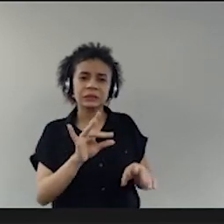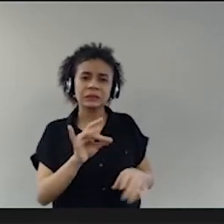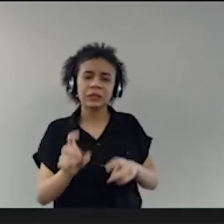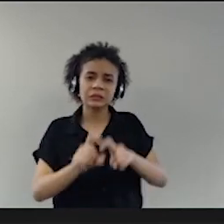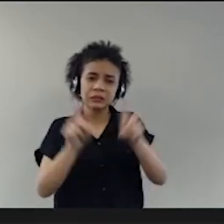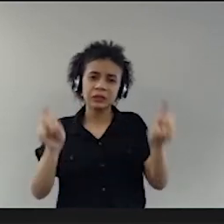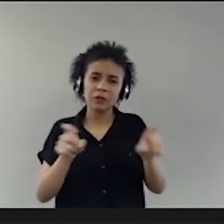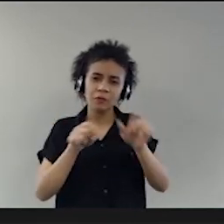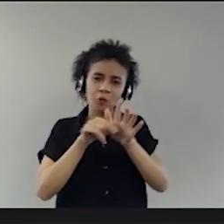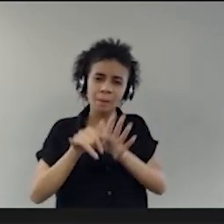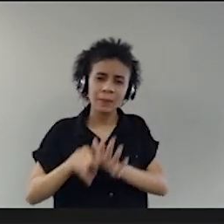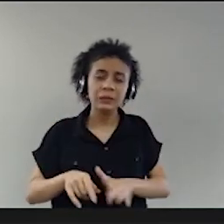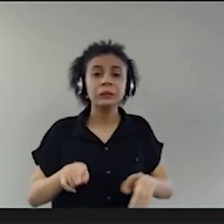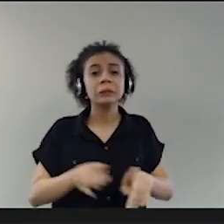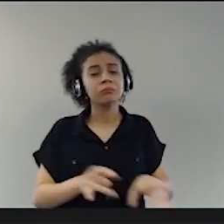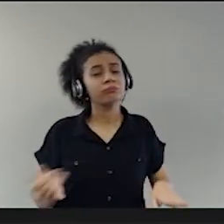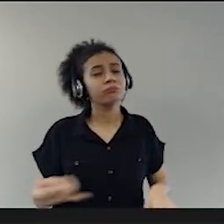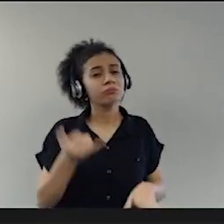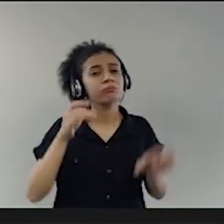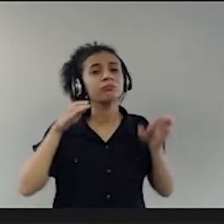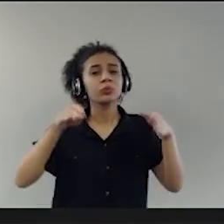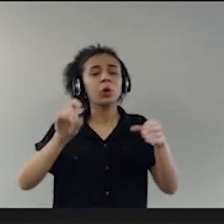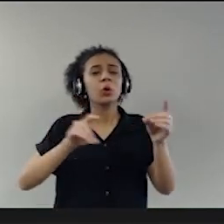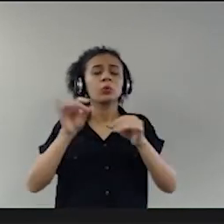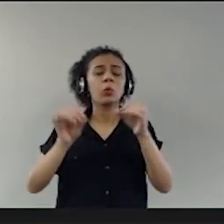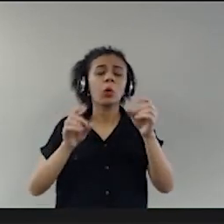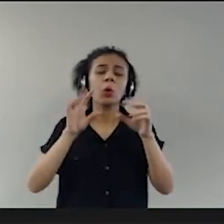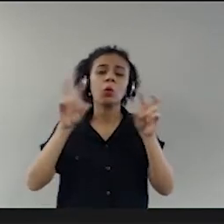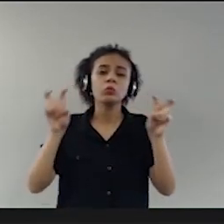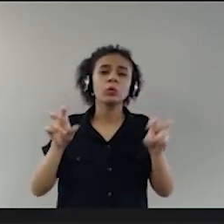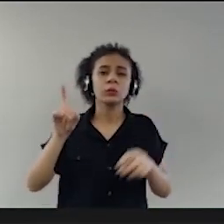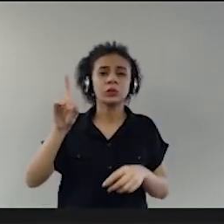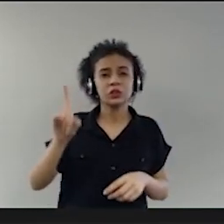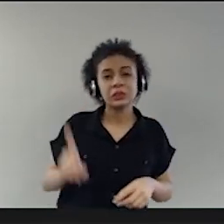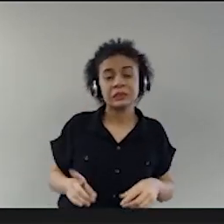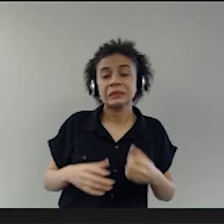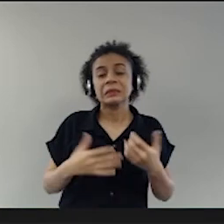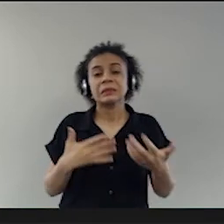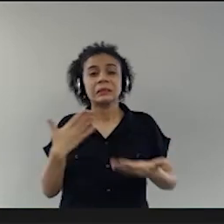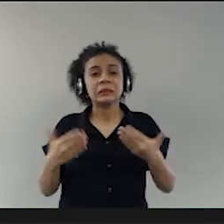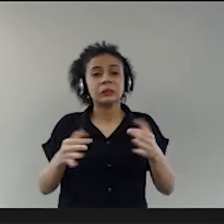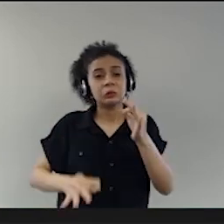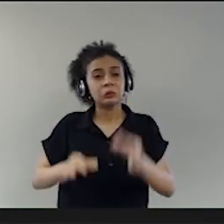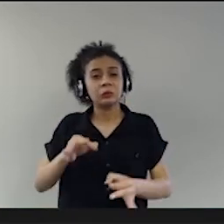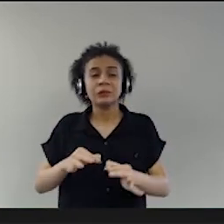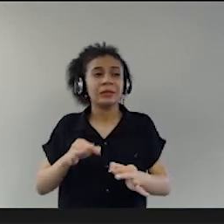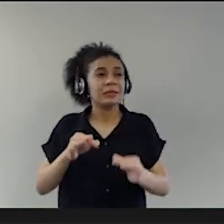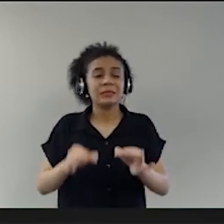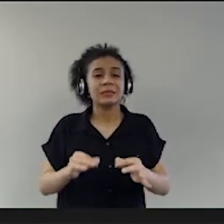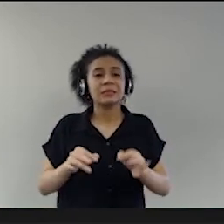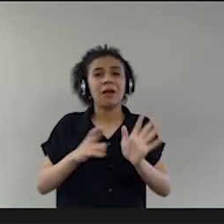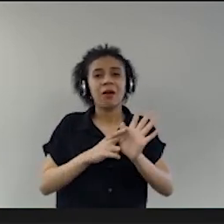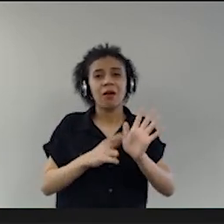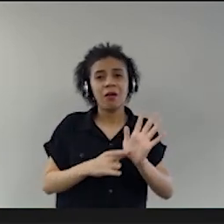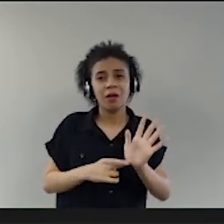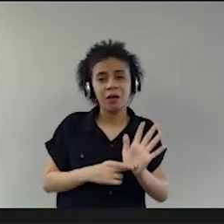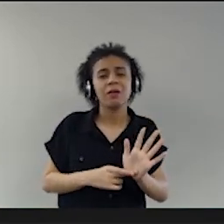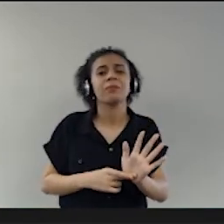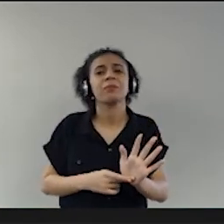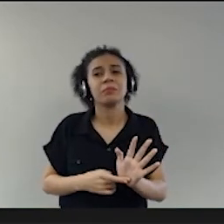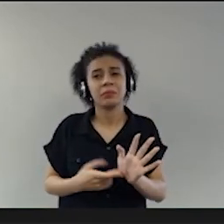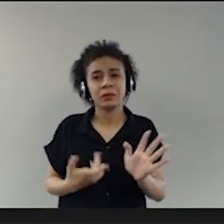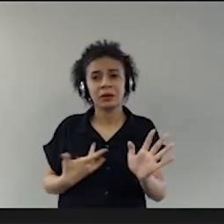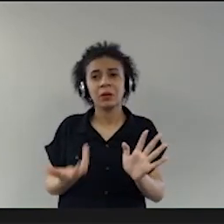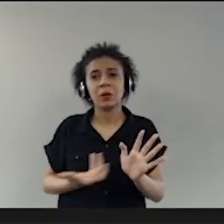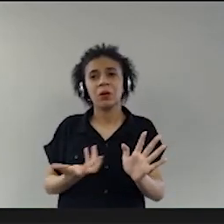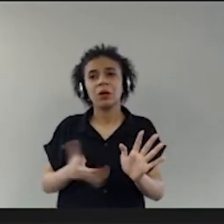dados e a importância da visão do direito, a questão da insegurança jurídica, a incerteza das normativas, que era o que nós